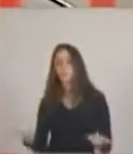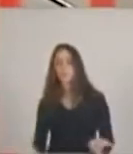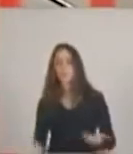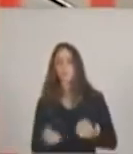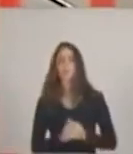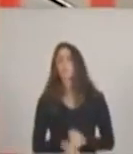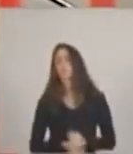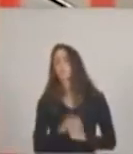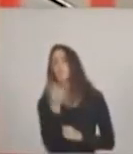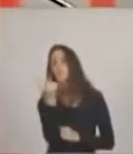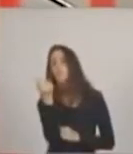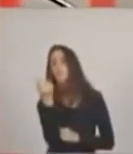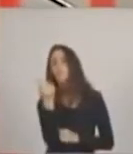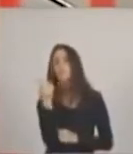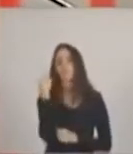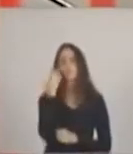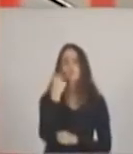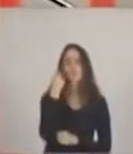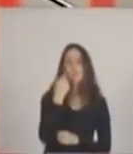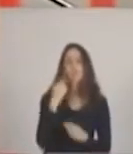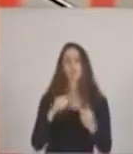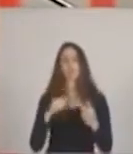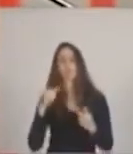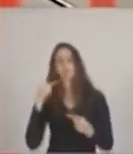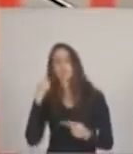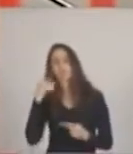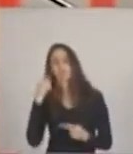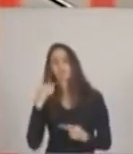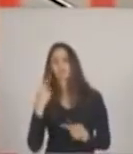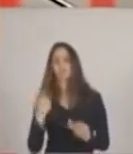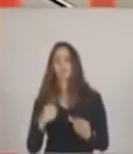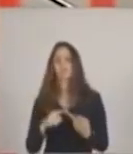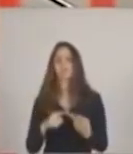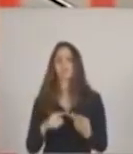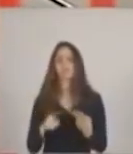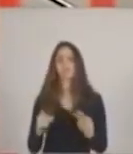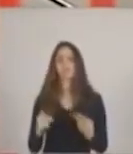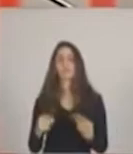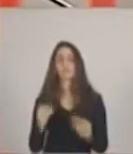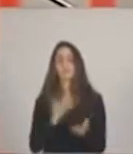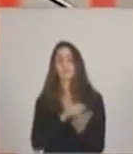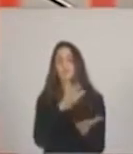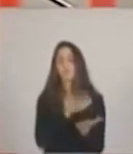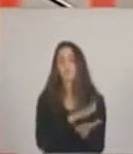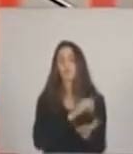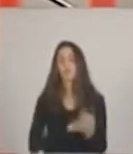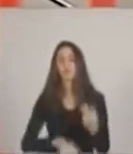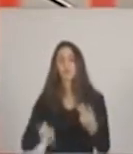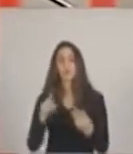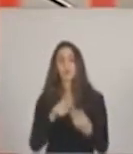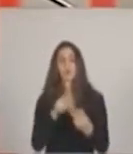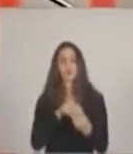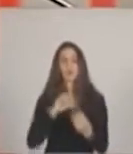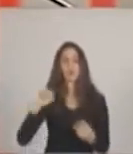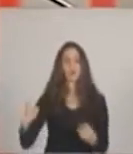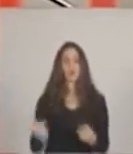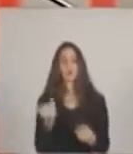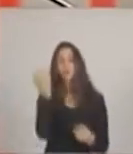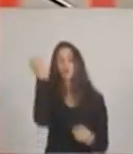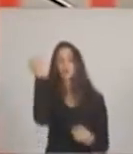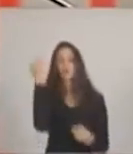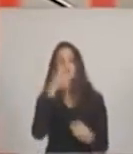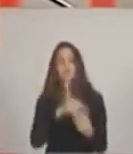quanto ele está pagando de advogado, quanto ele está pagando de multa, quanto ele está pagando de juro. Nós